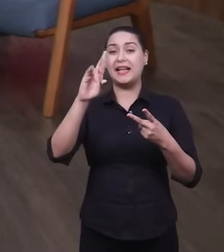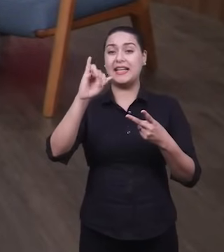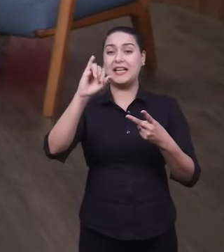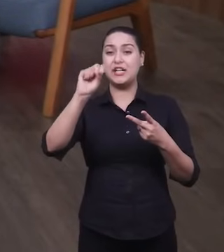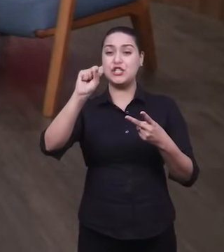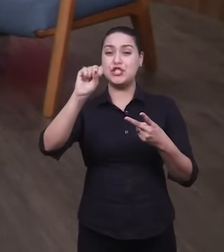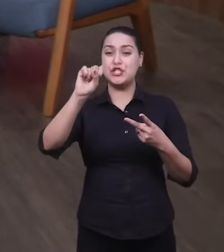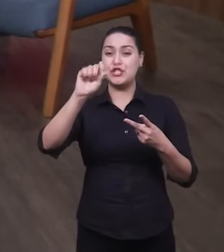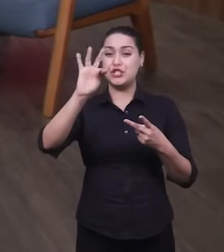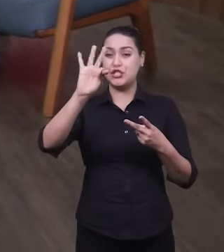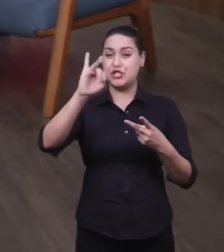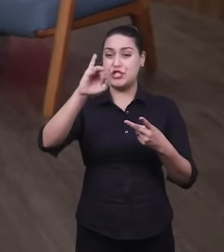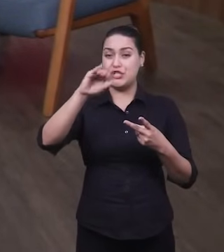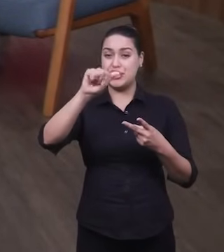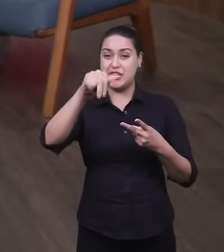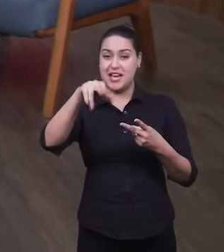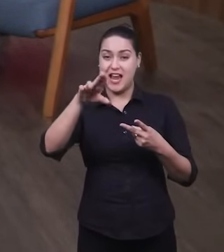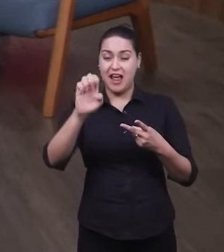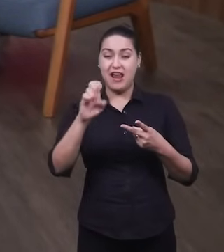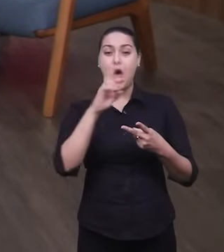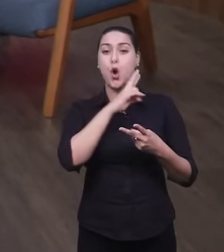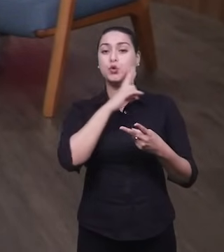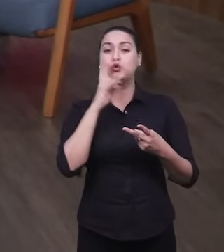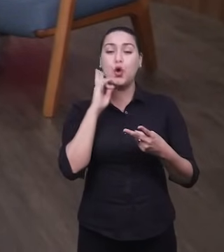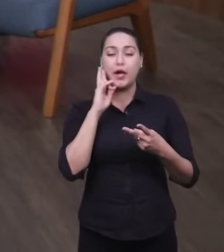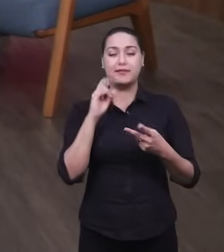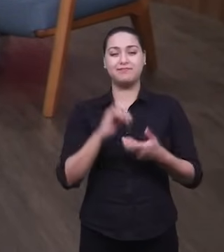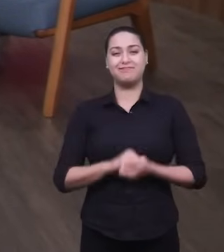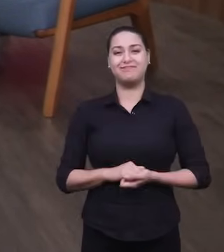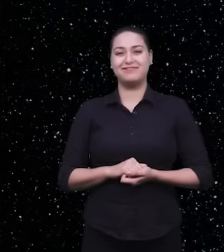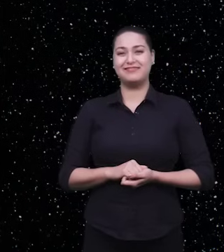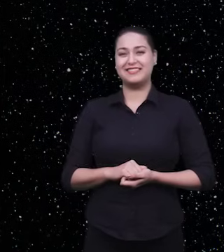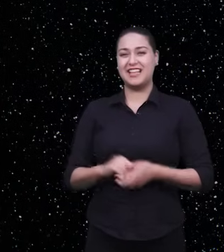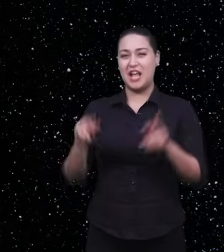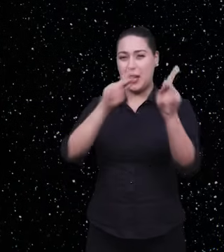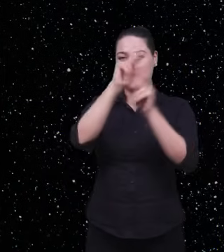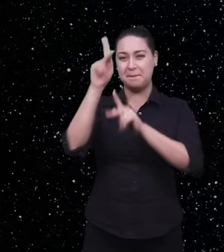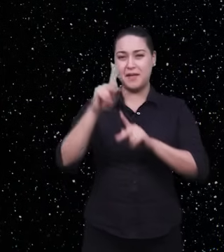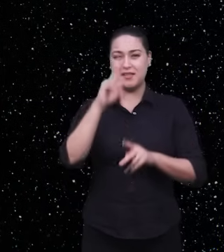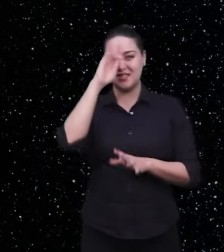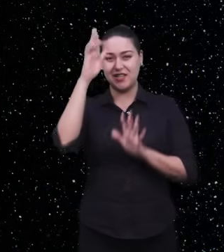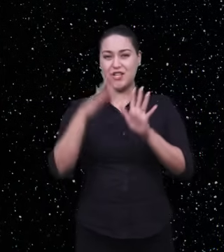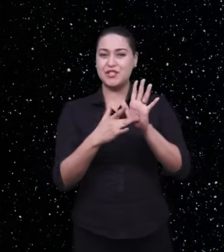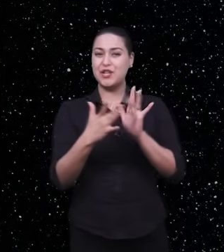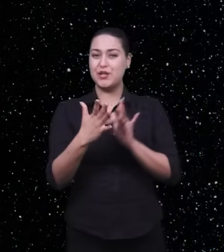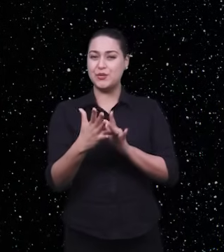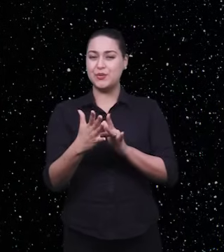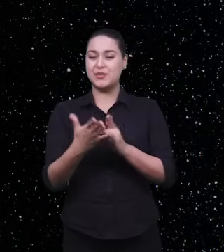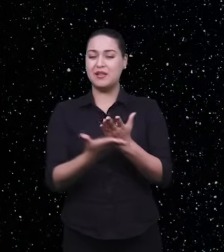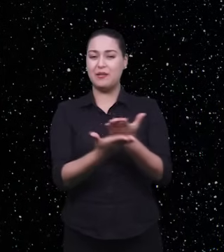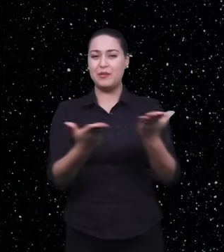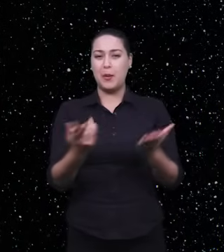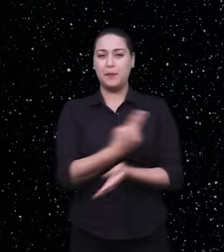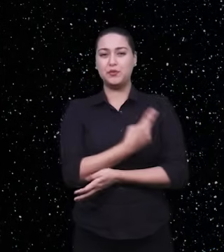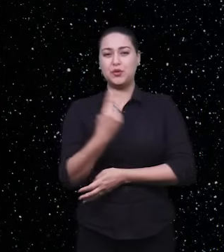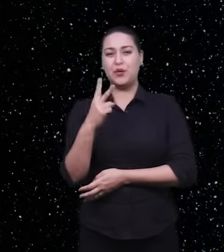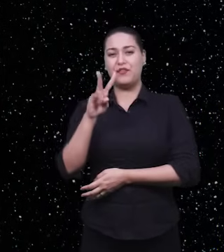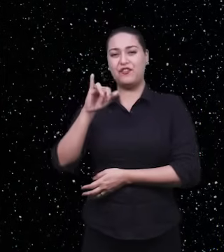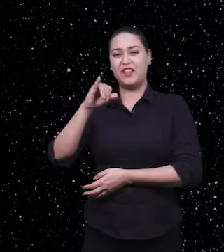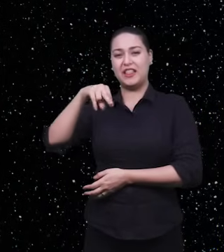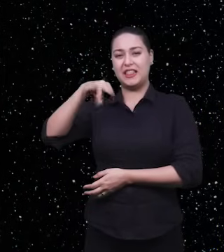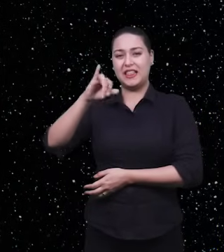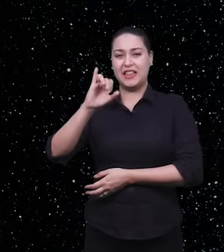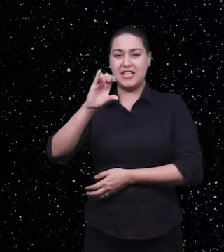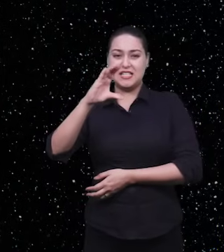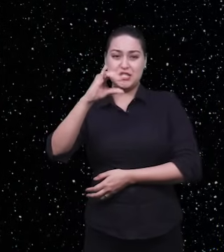de Cerejeira, no estado de Rondônia. Olha que coisa boa. Vamos assistir. A paz do Senhor Jesus a todos. Meu nome é Vinícius Miranda. Estou